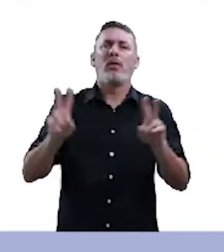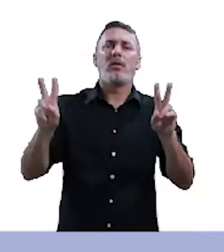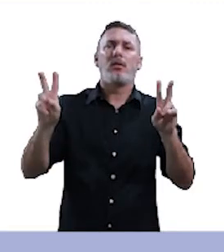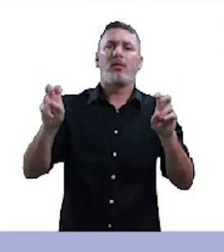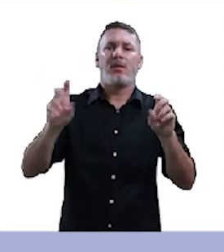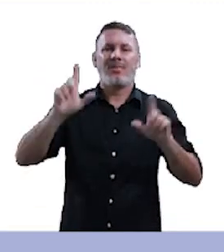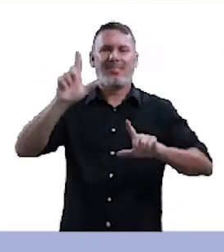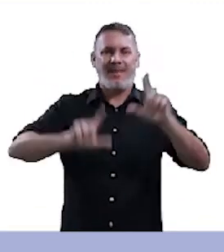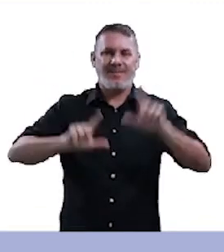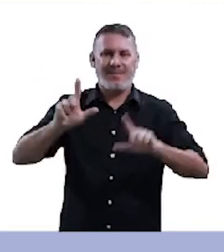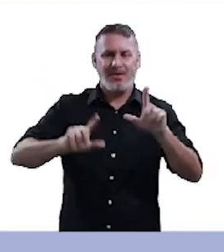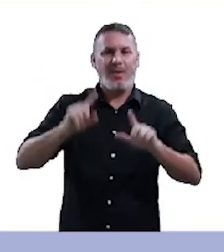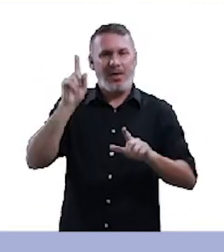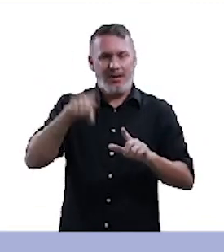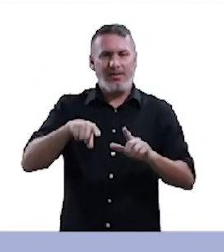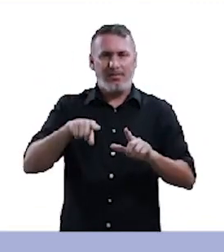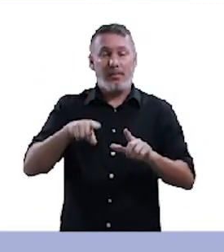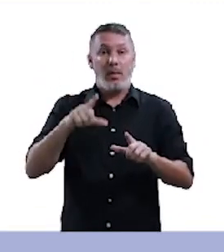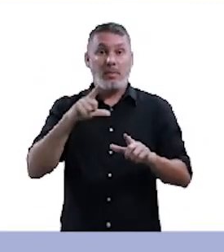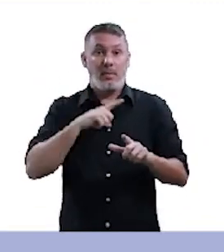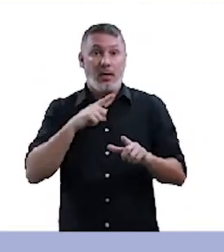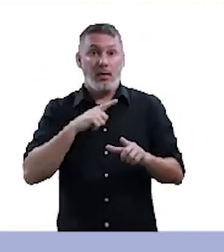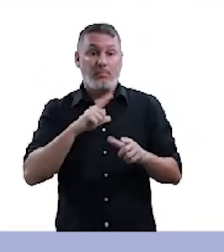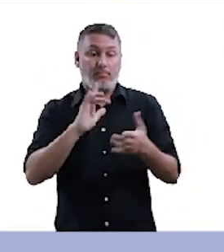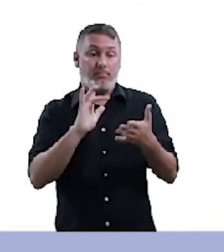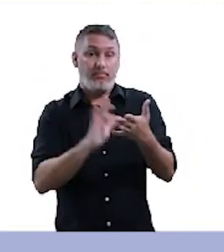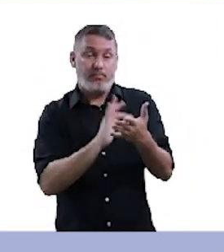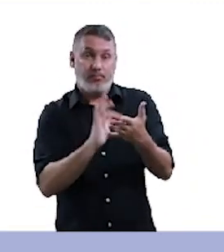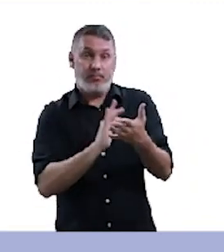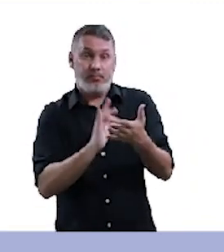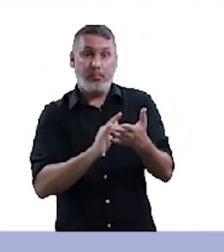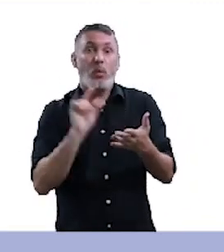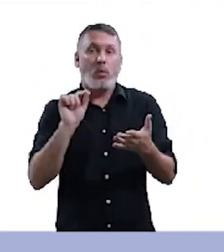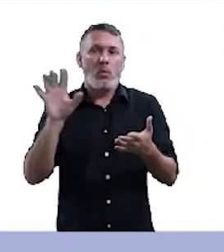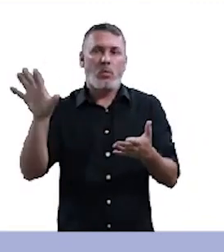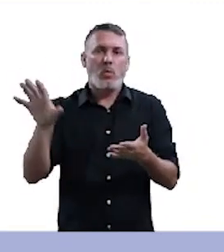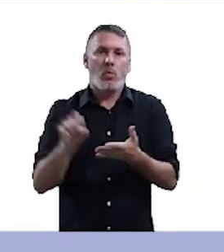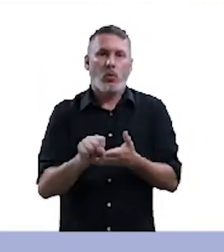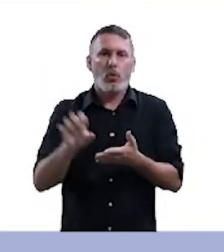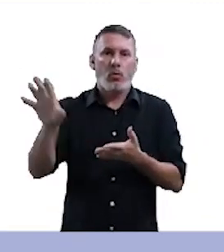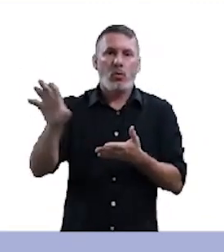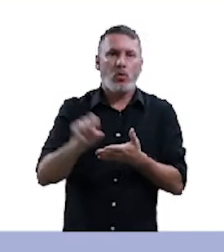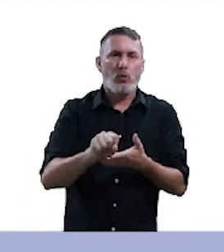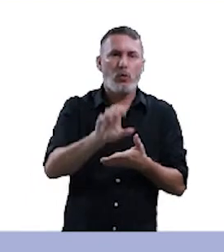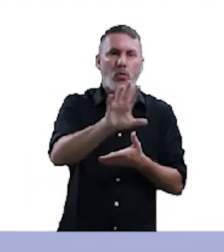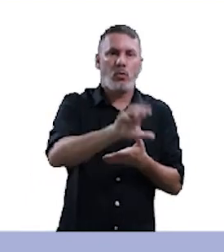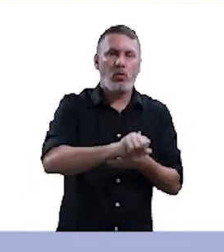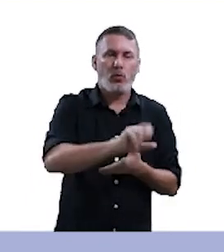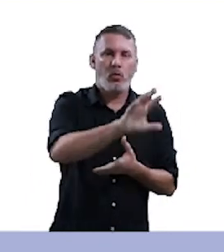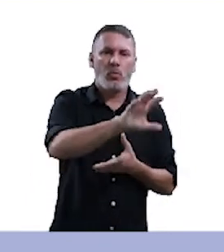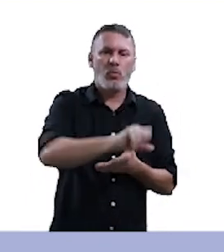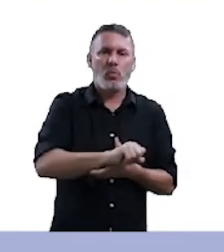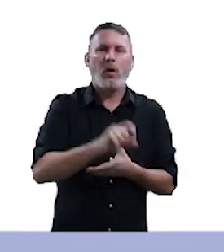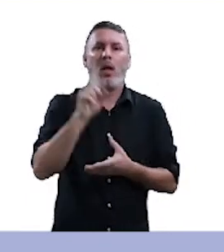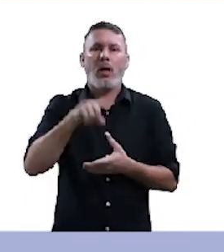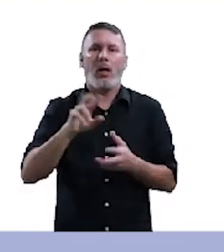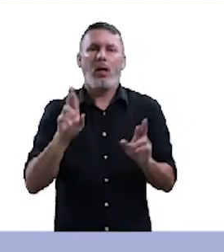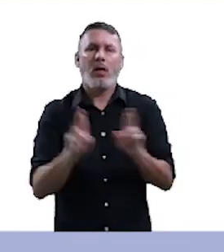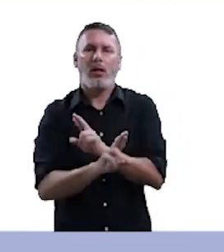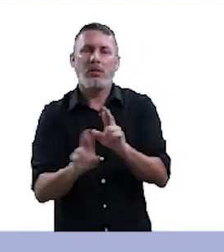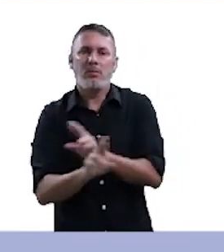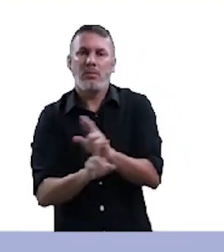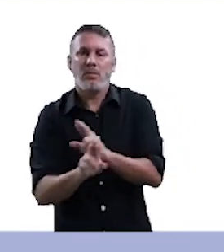Mirror, por exemplo, um aplicativo pareava pessoas para relacionamentos com base em estatísticas